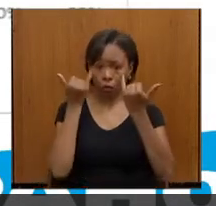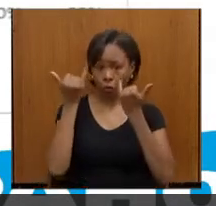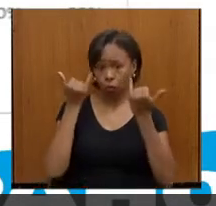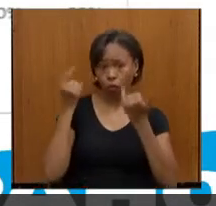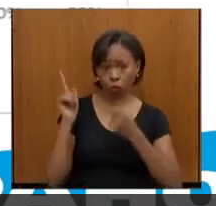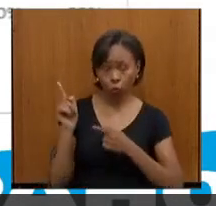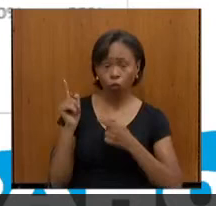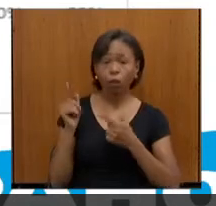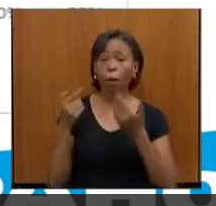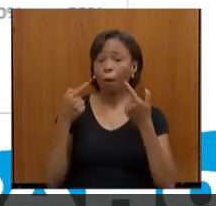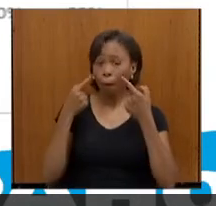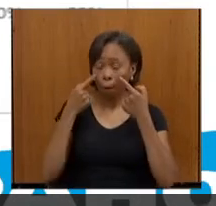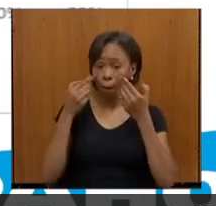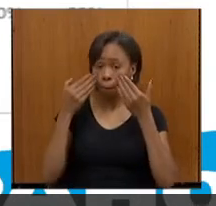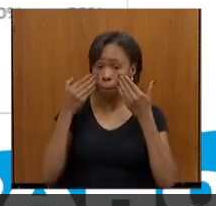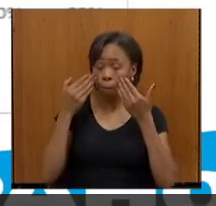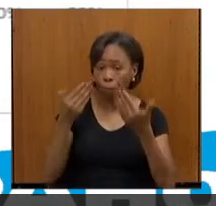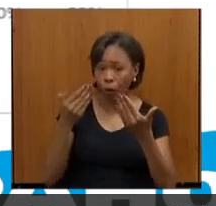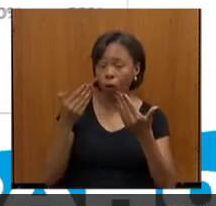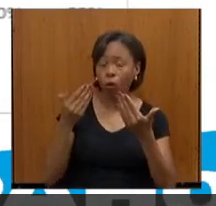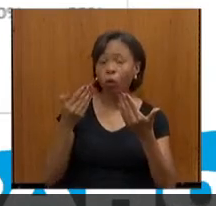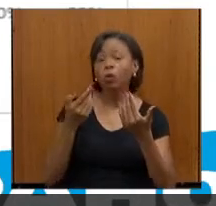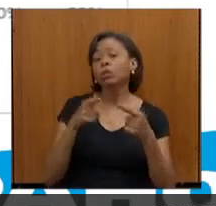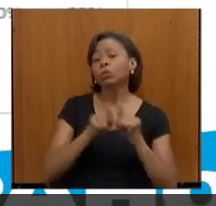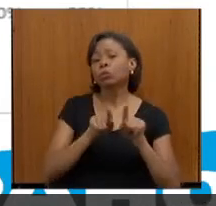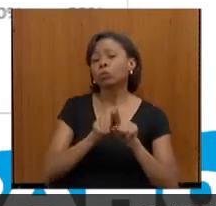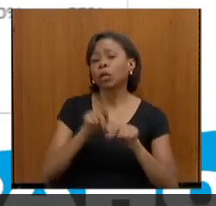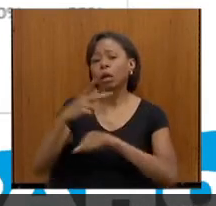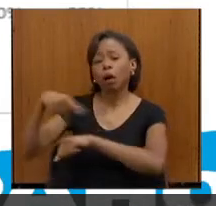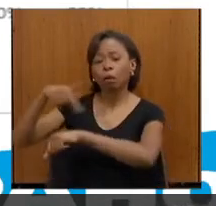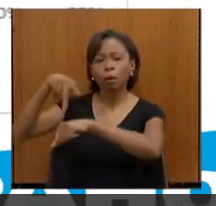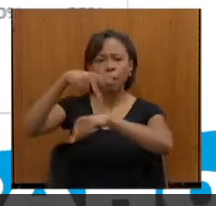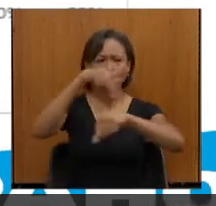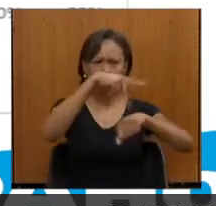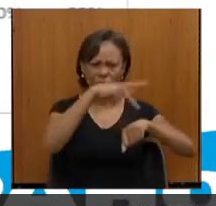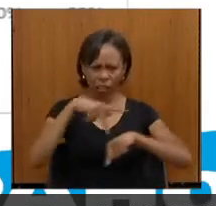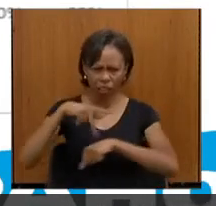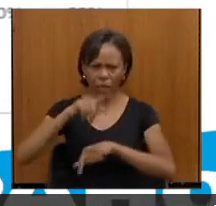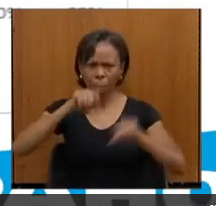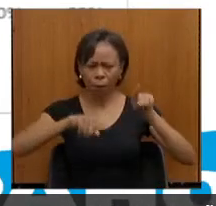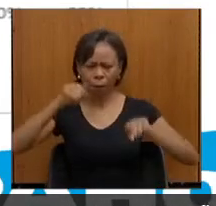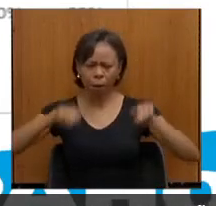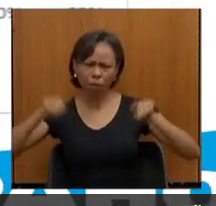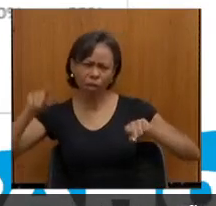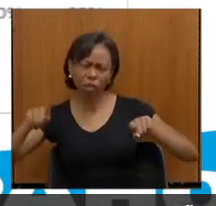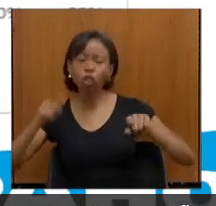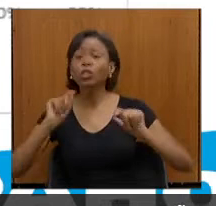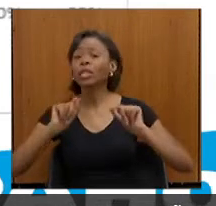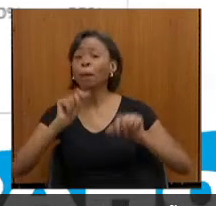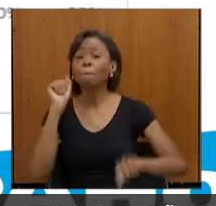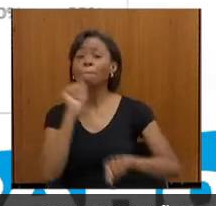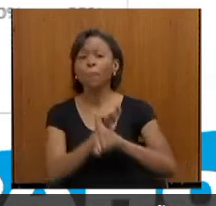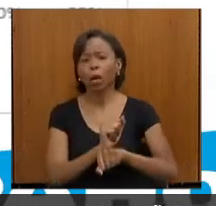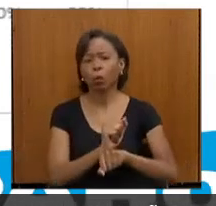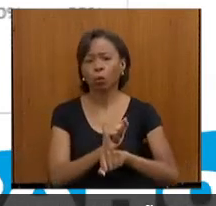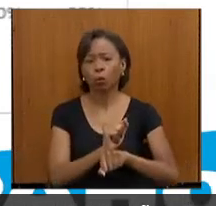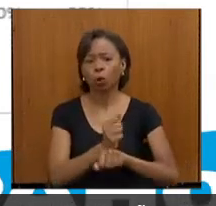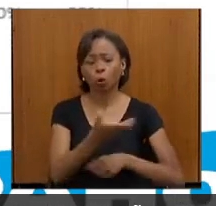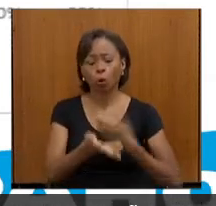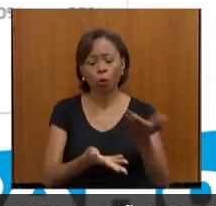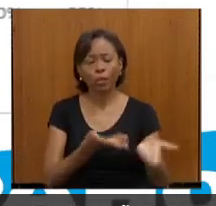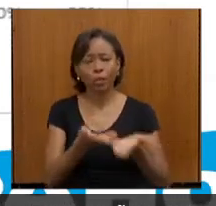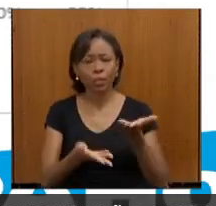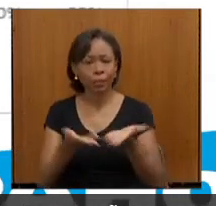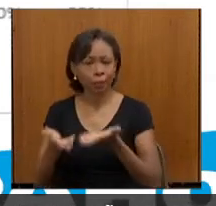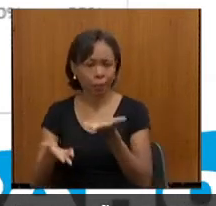uma avaliação nos países da interrupção dos serviços. O que que nós dizíamos